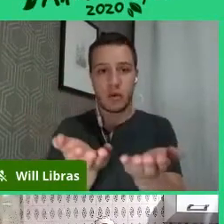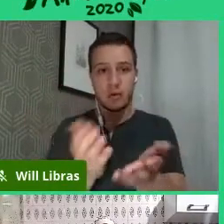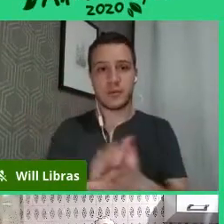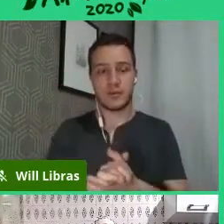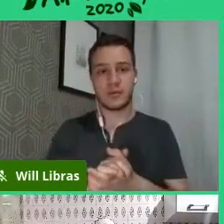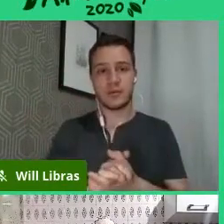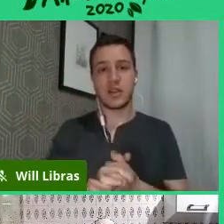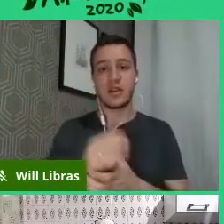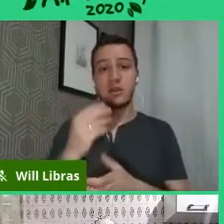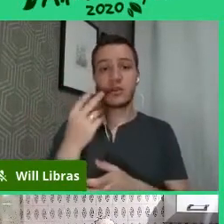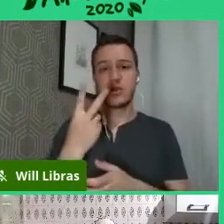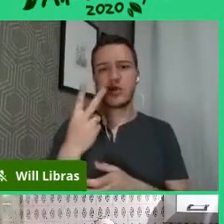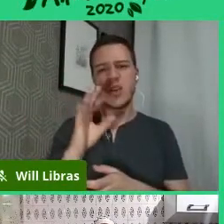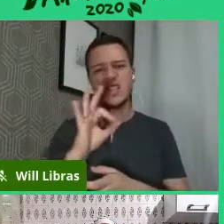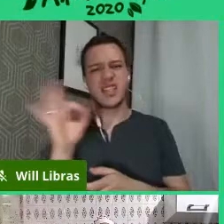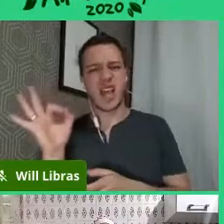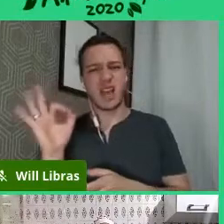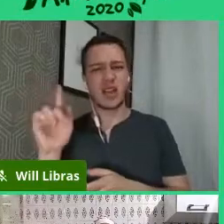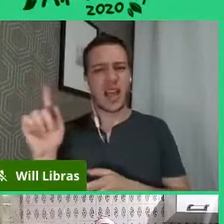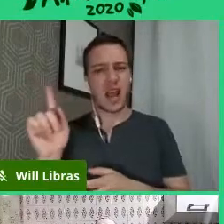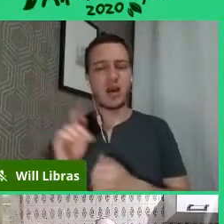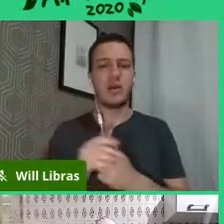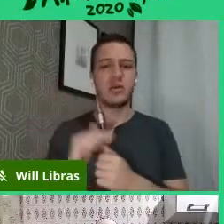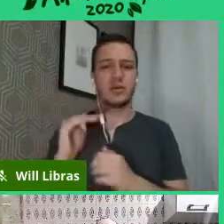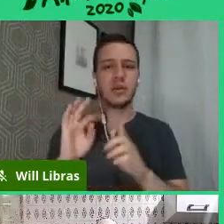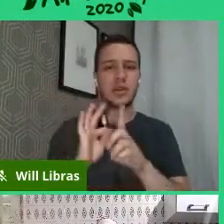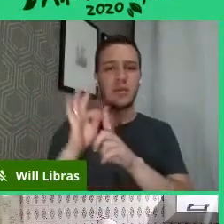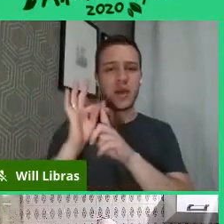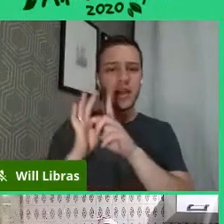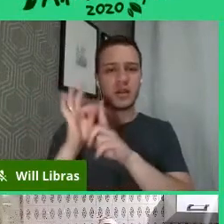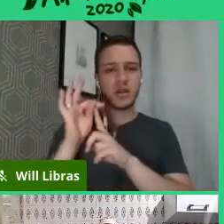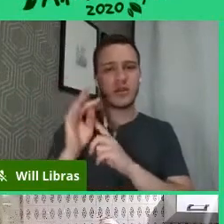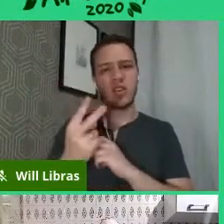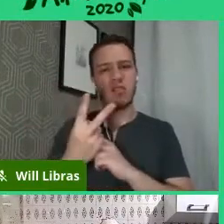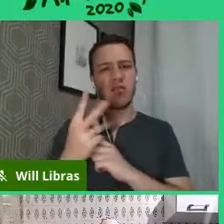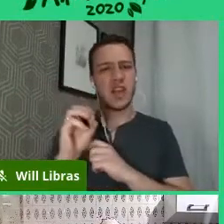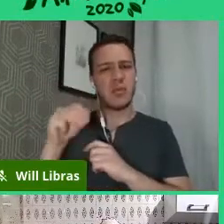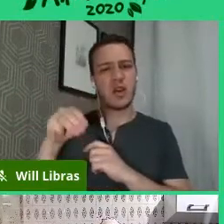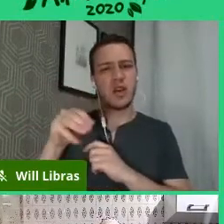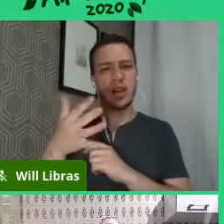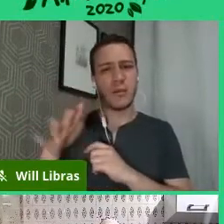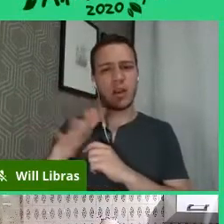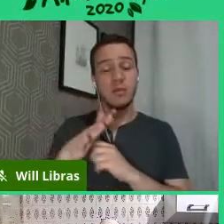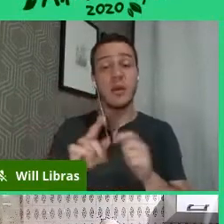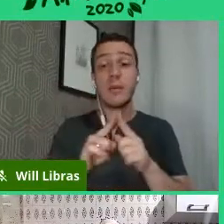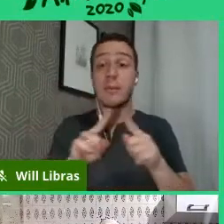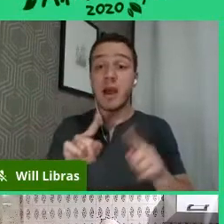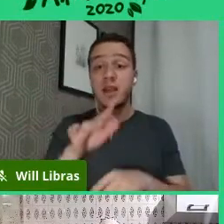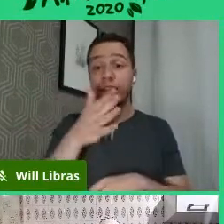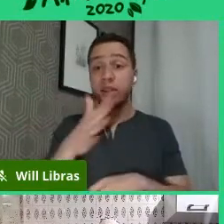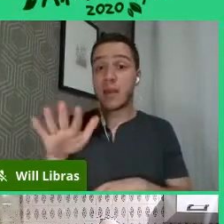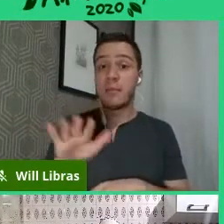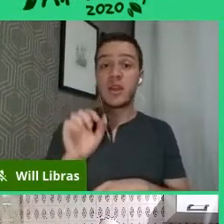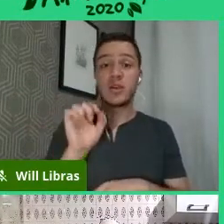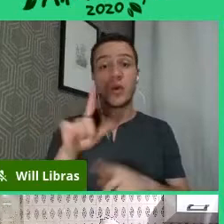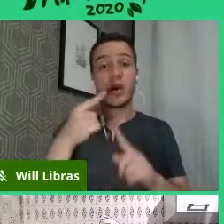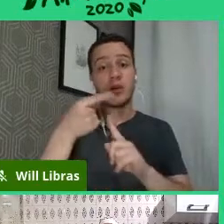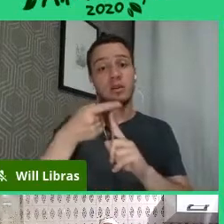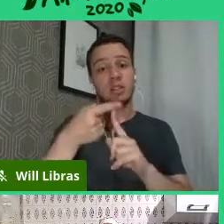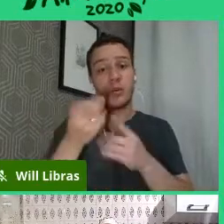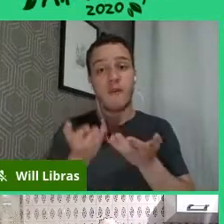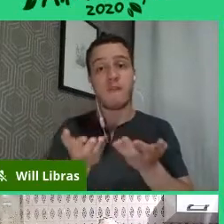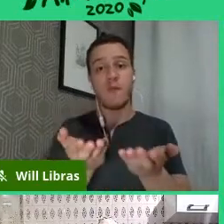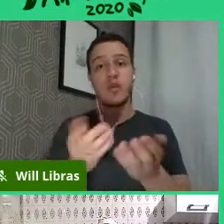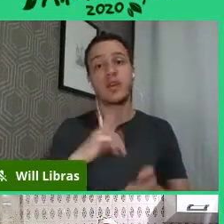200 graus. Vai dar uns 20 minutinhos, mais ou menos. Mas depende do forno que vocês têm em casa.